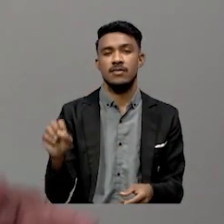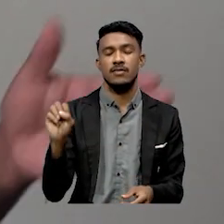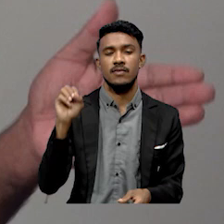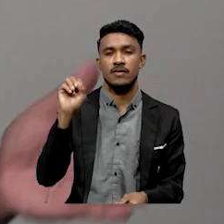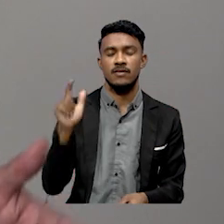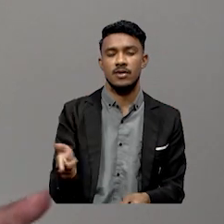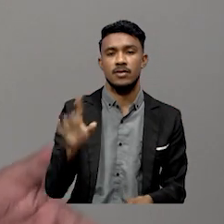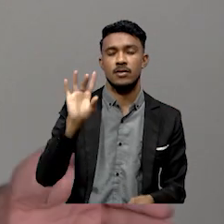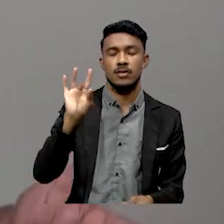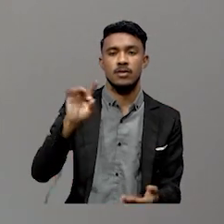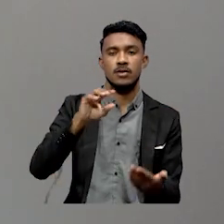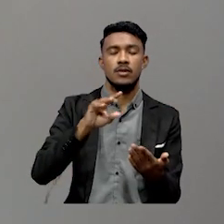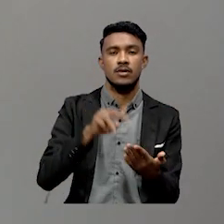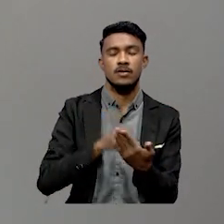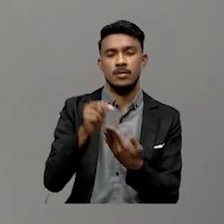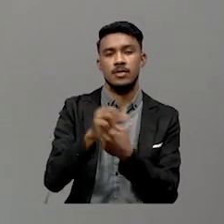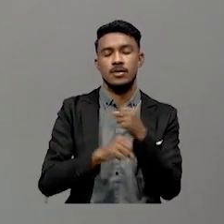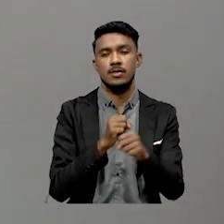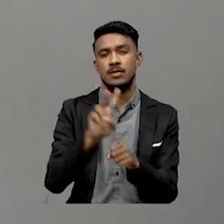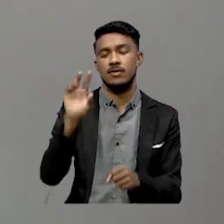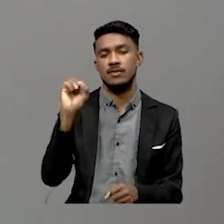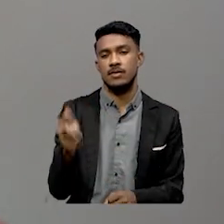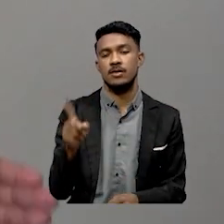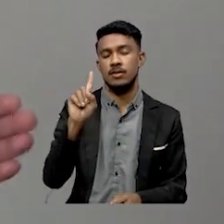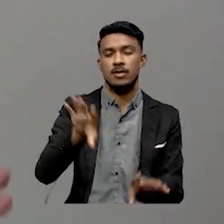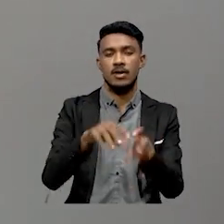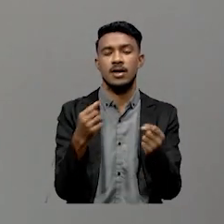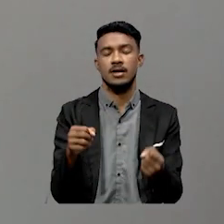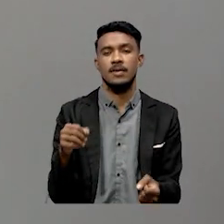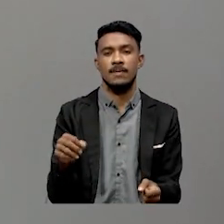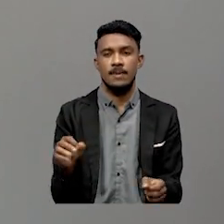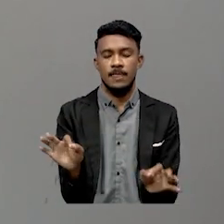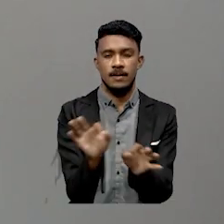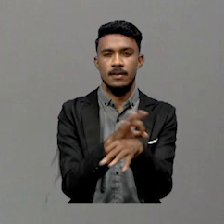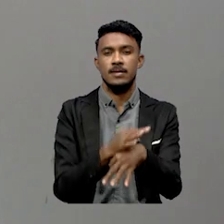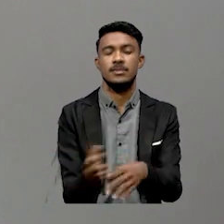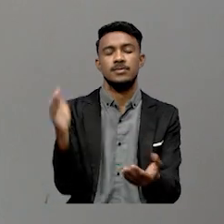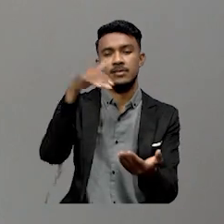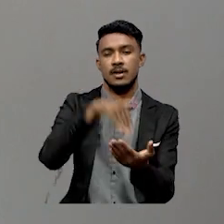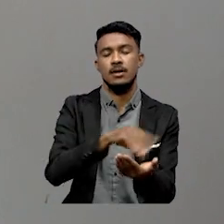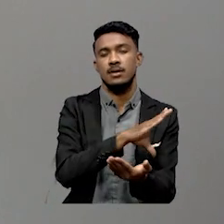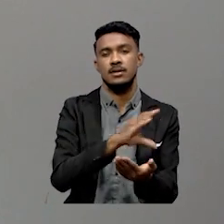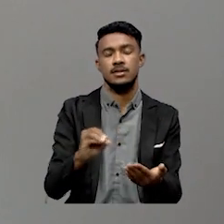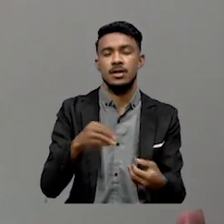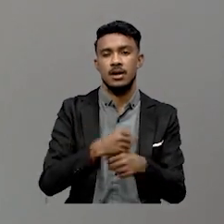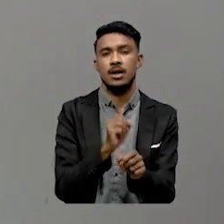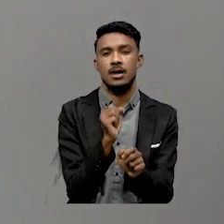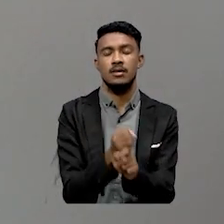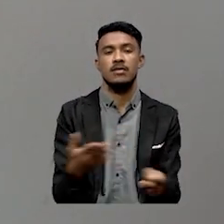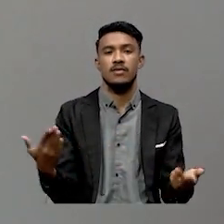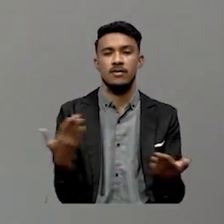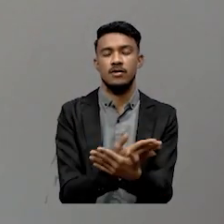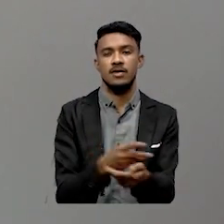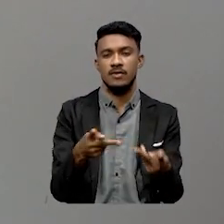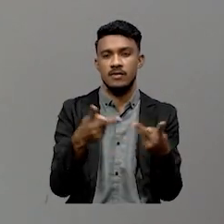novembro de 2021. Mas, bota a Vila Velha Ria. Agora, mais né, mas se irá manutenção da Laíra, se caligus construiu a fonte de